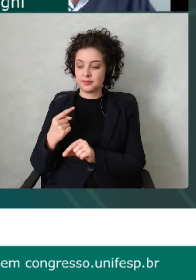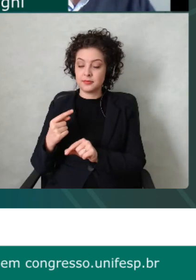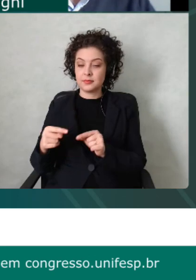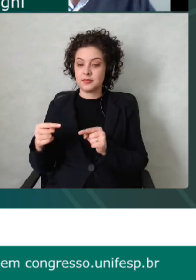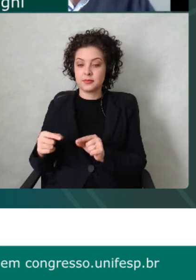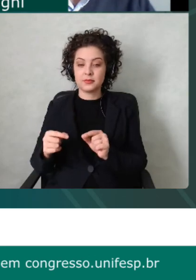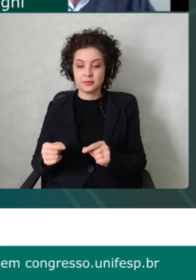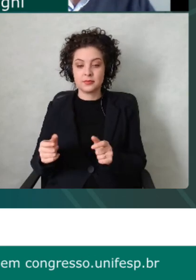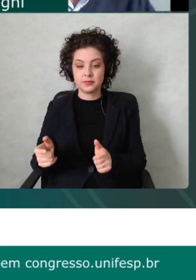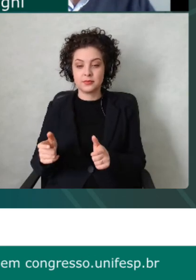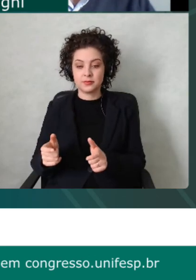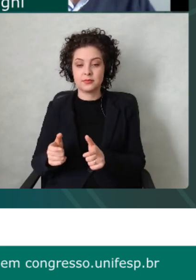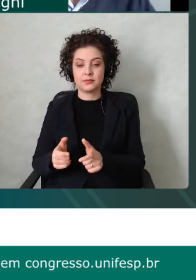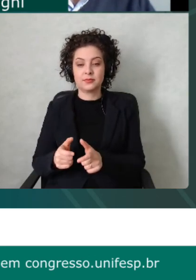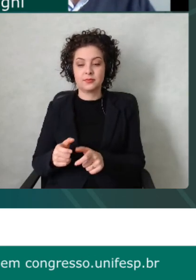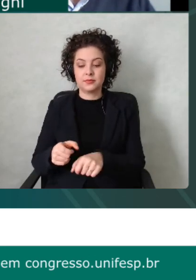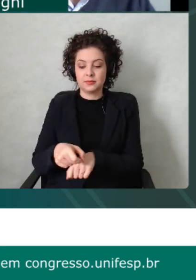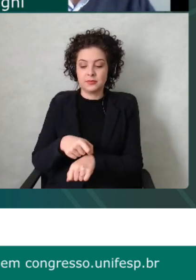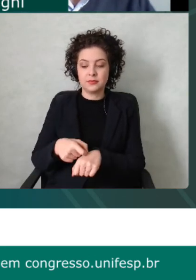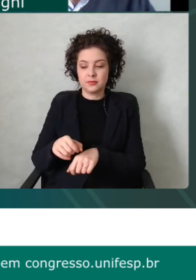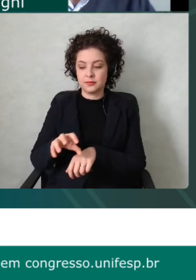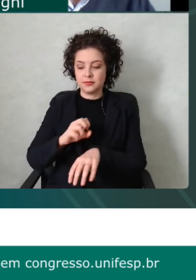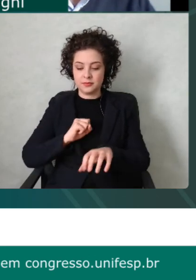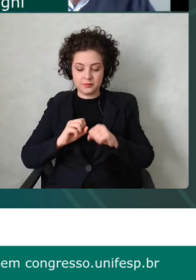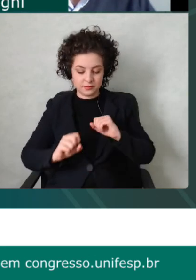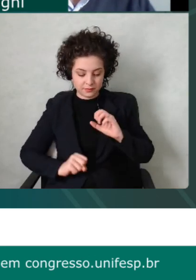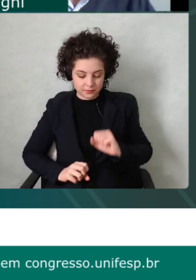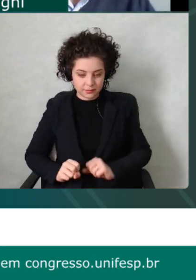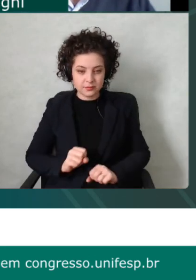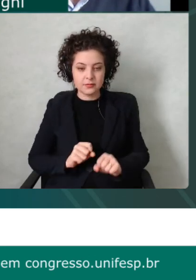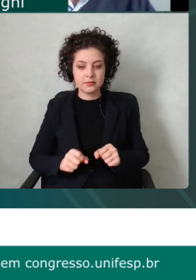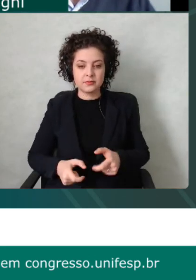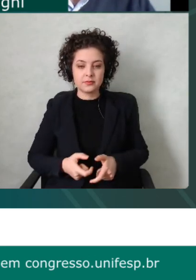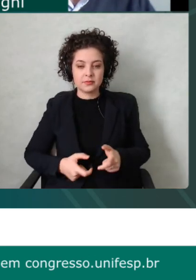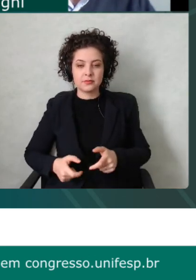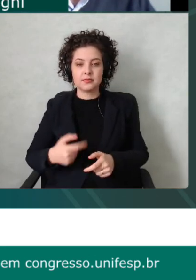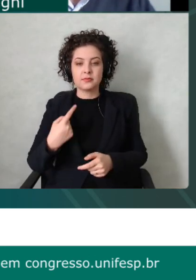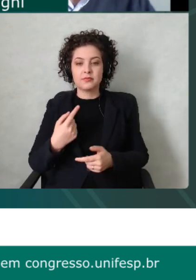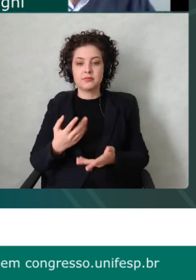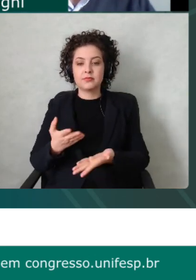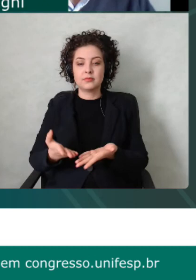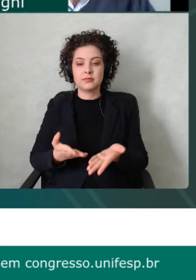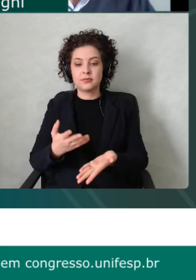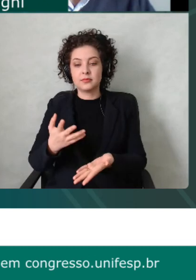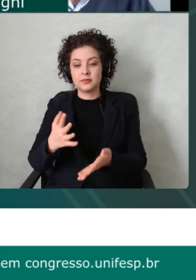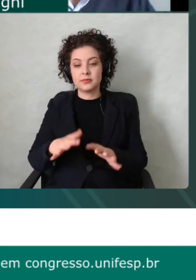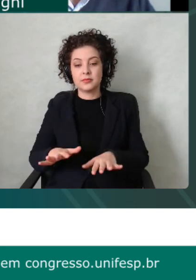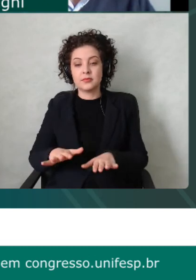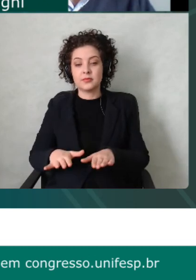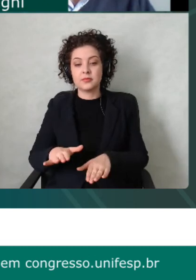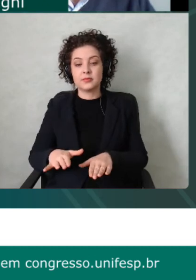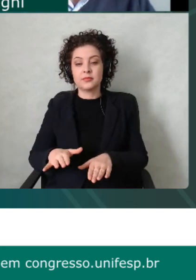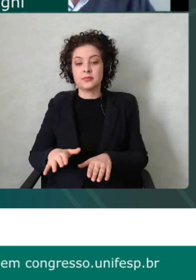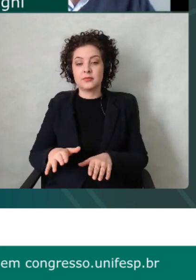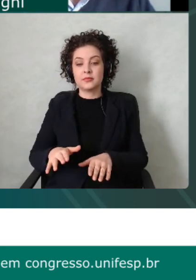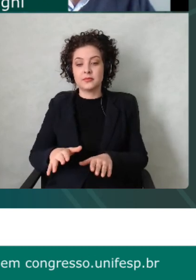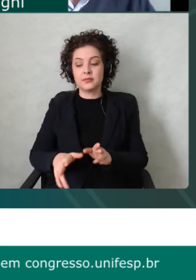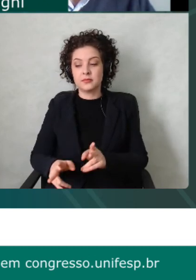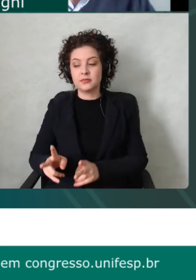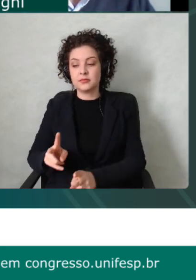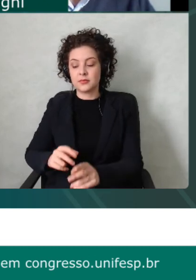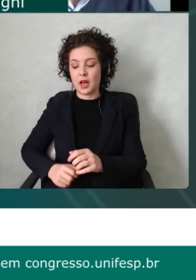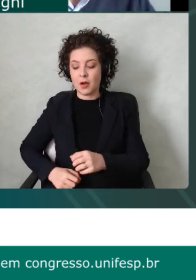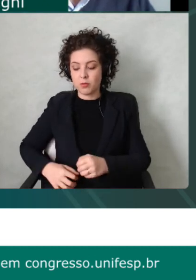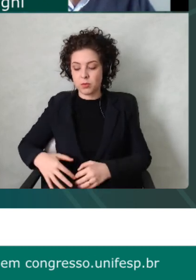de células infectadas que a pessoa tem, porque a gente trata e a pessoa continua tendo inflamação, porque continua